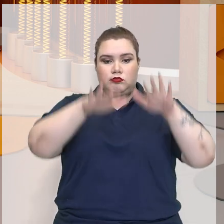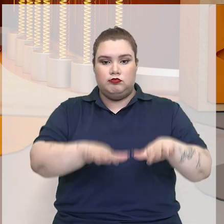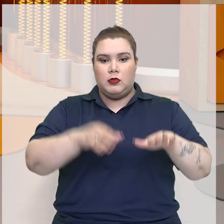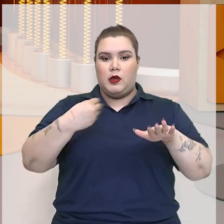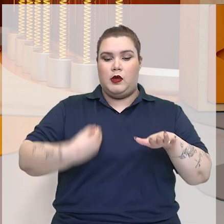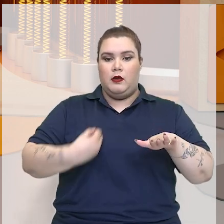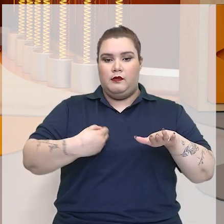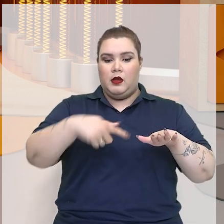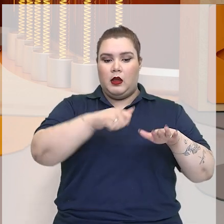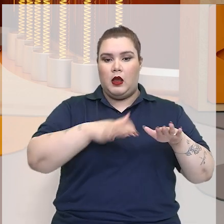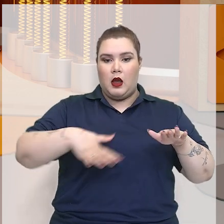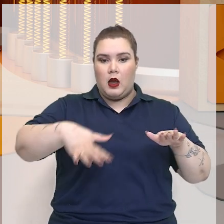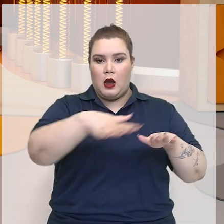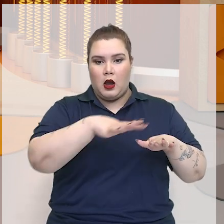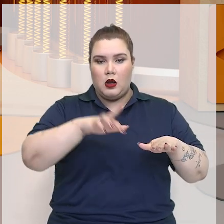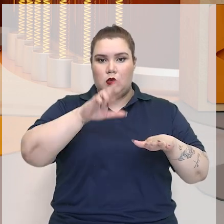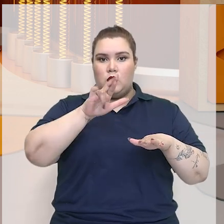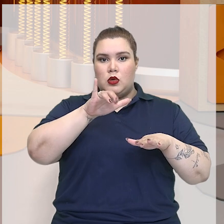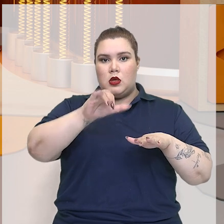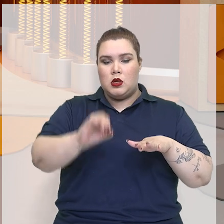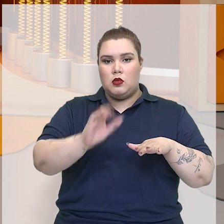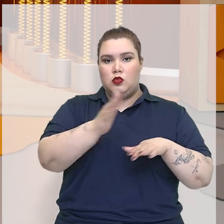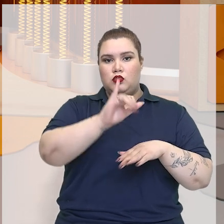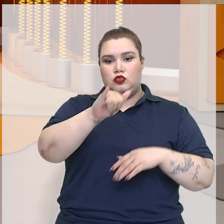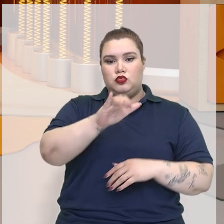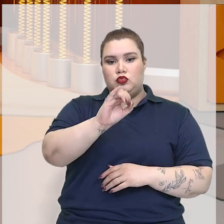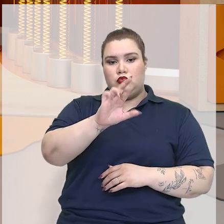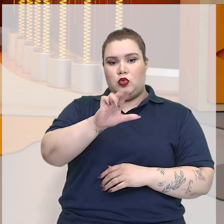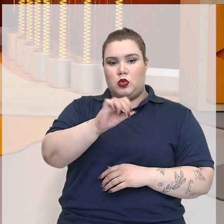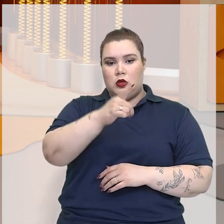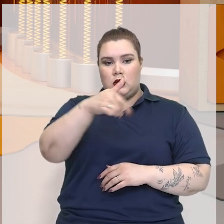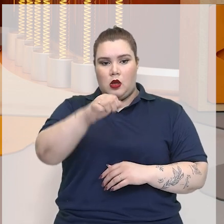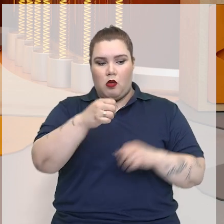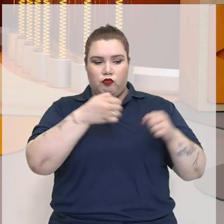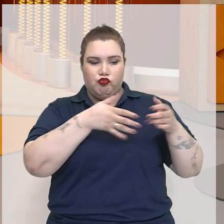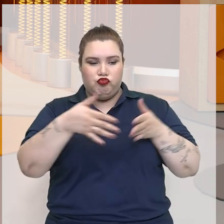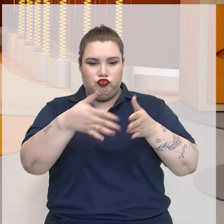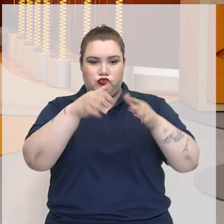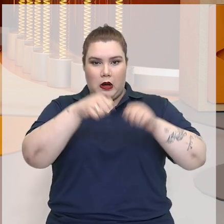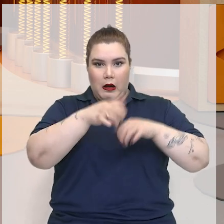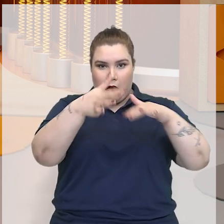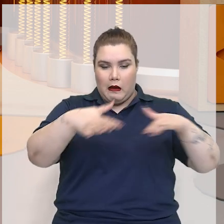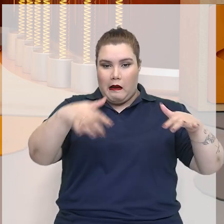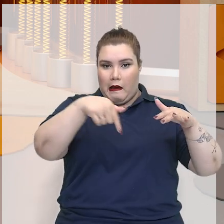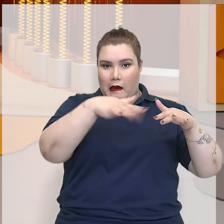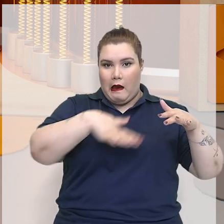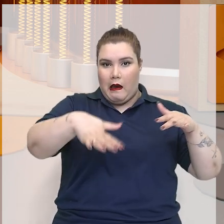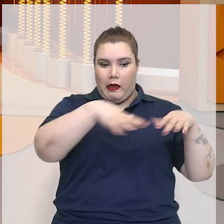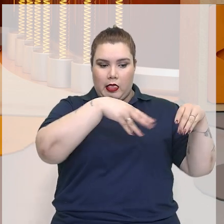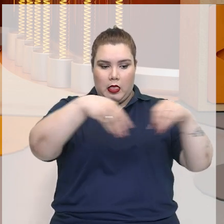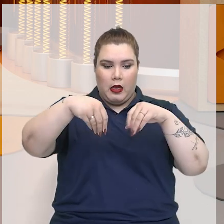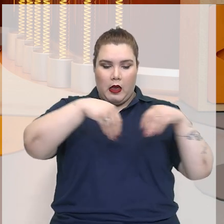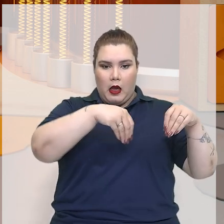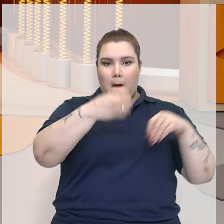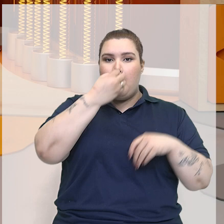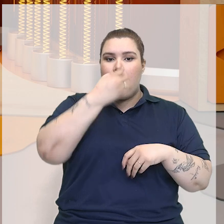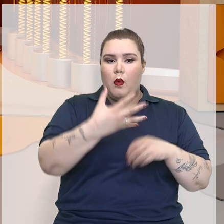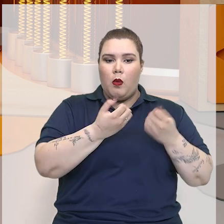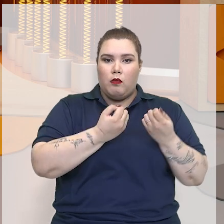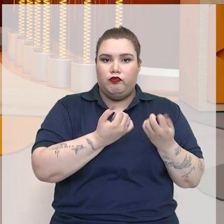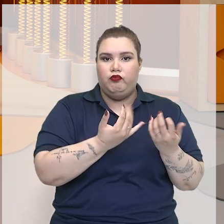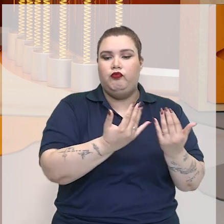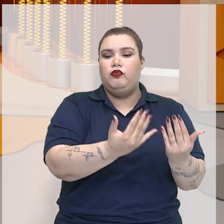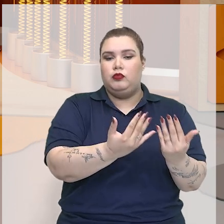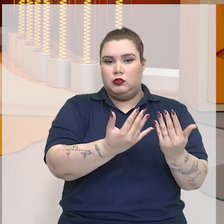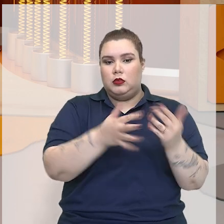possuía terras mais férteis. Lembrando, né, que essa região da Mesopotâmia, ela é, né, ela tem